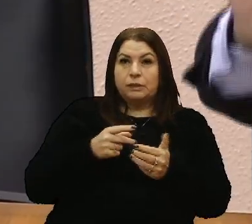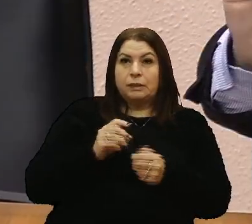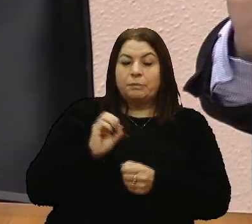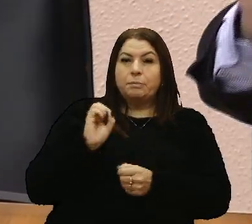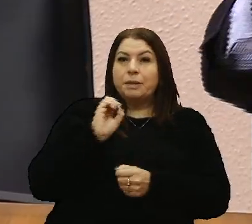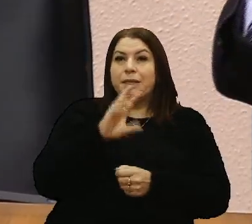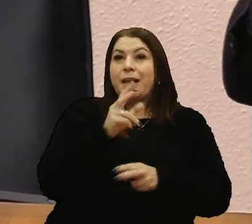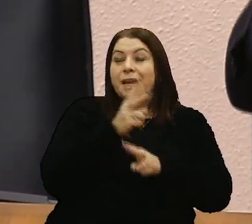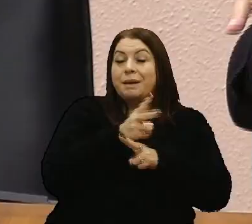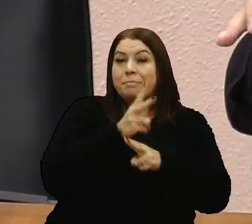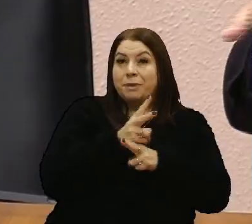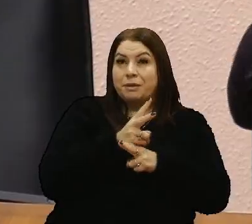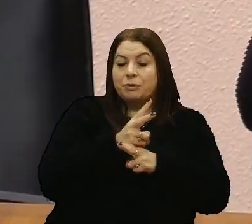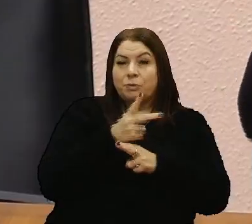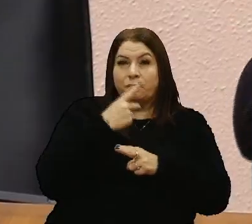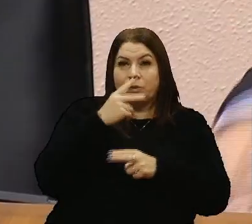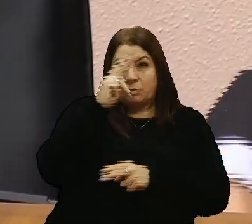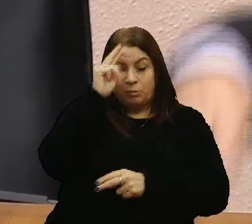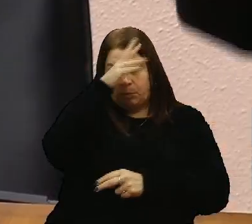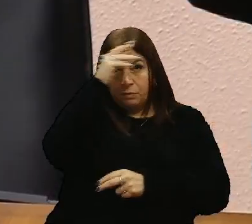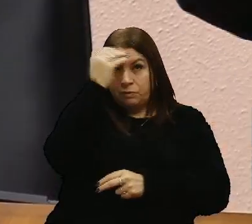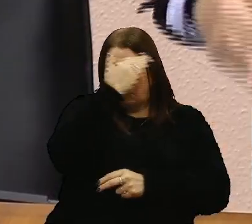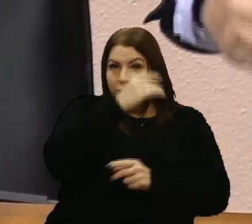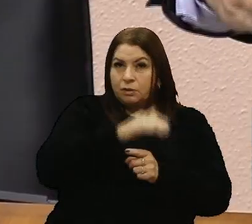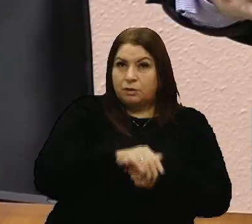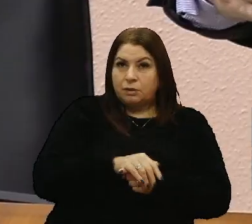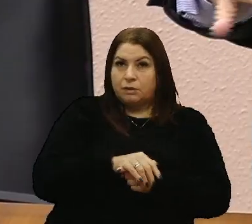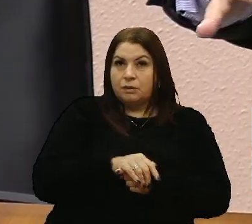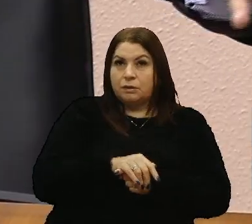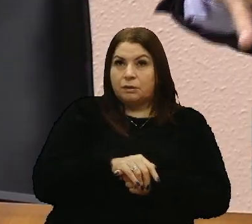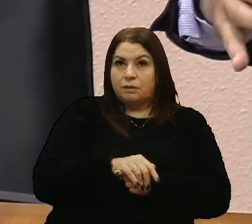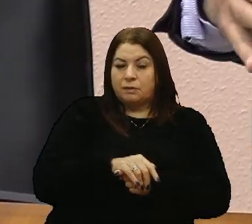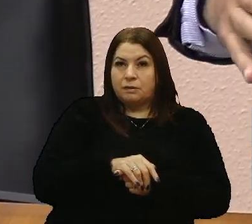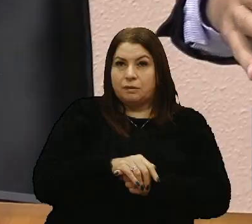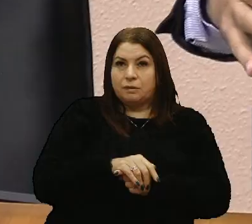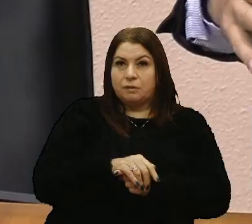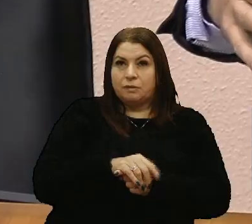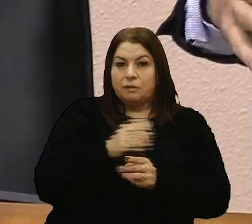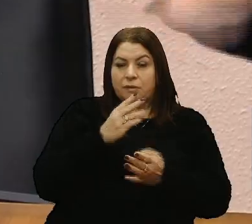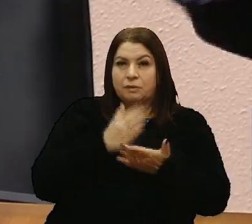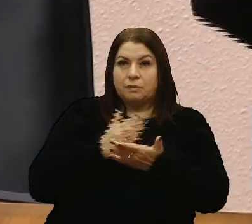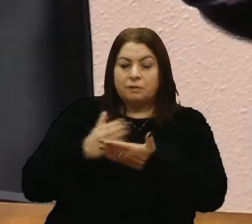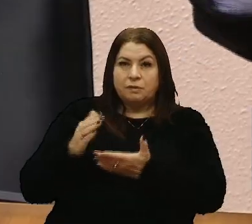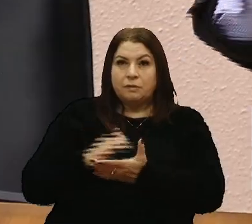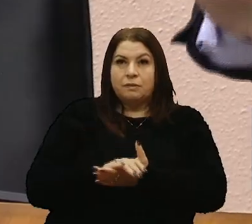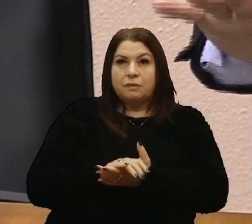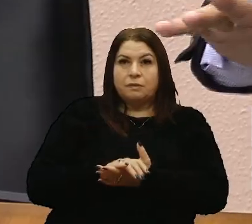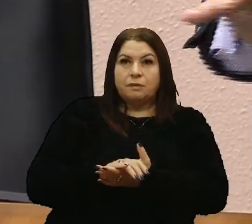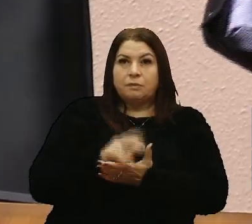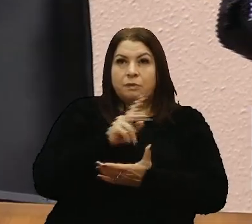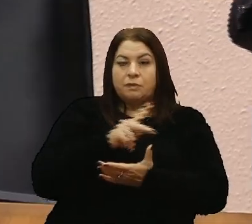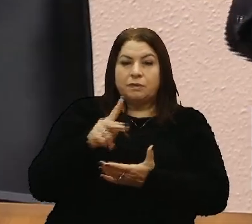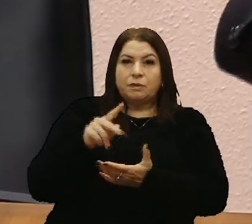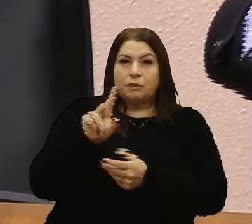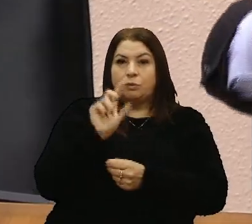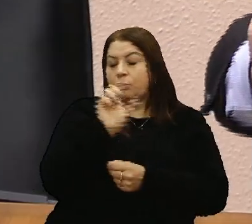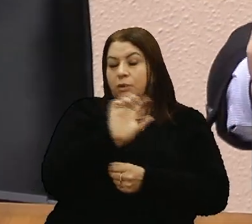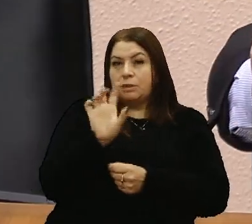mandar empréstimo, eu falei pro prefeito Adiló e repasso pro senhor. Vereador. Financiamento, obrigado. Por favor, obrigado. gente. Eu sou professor, não sei os termos